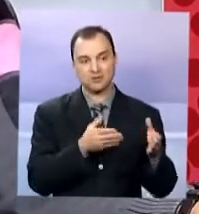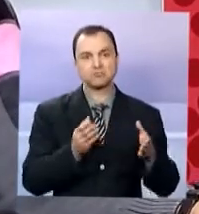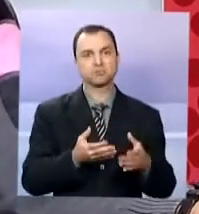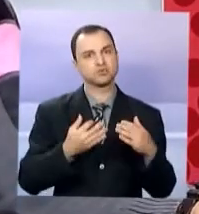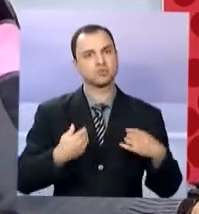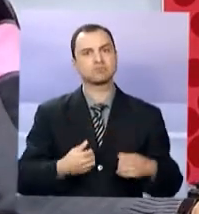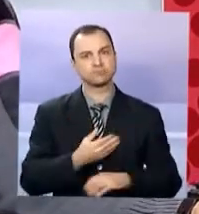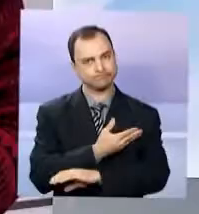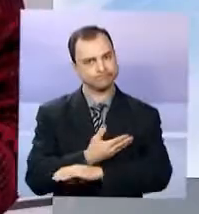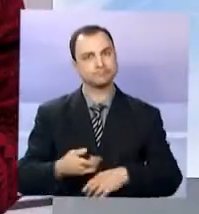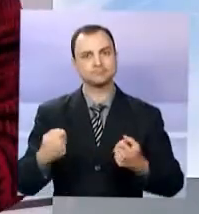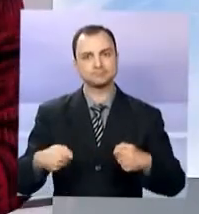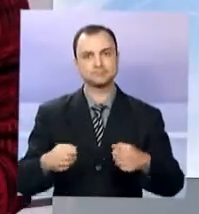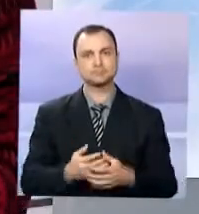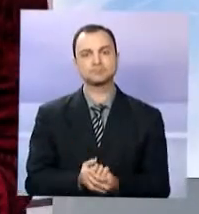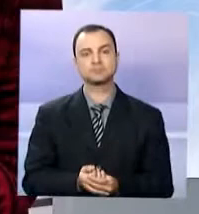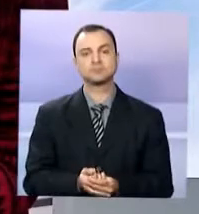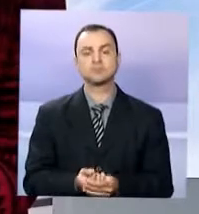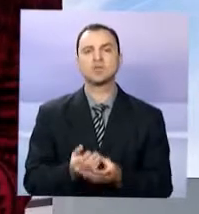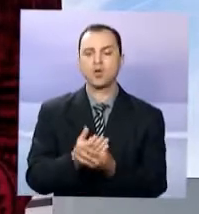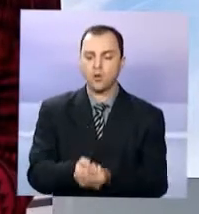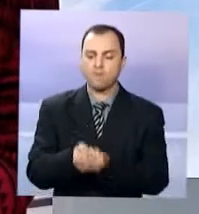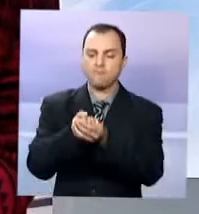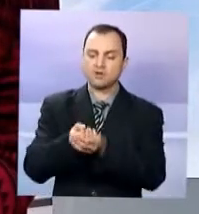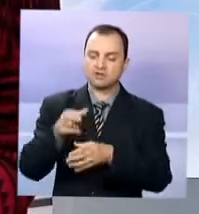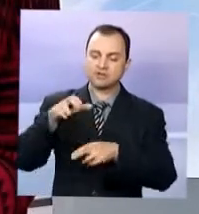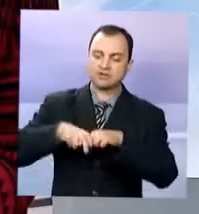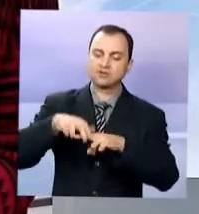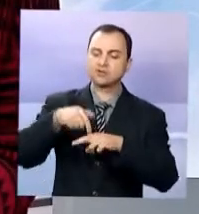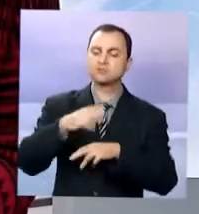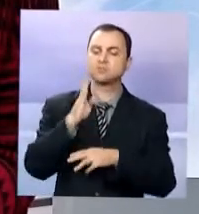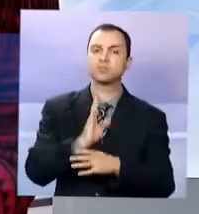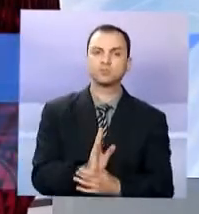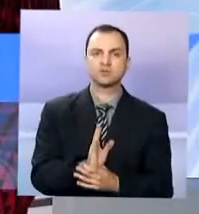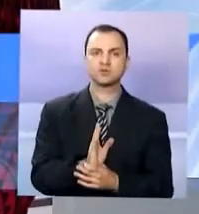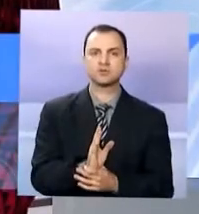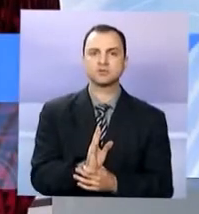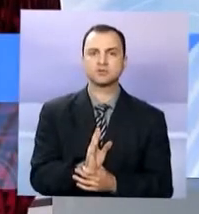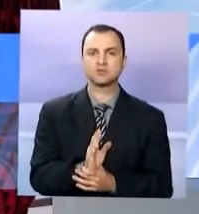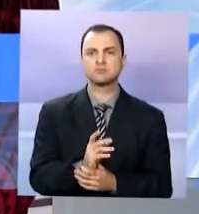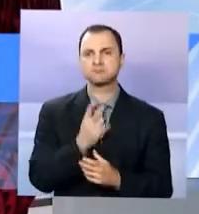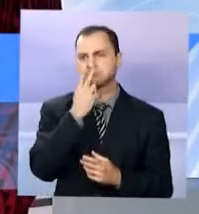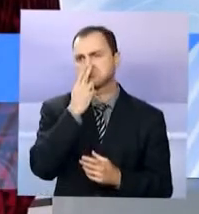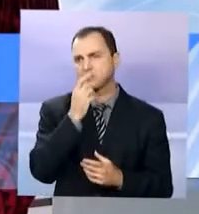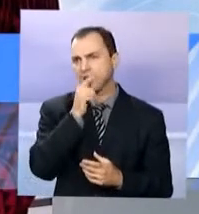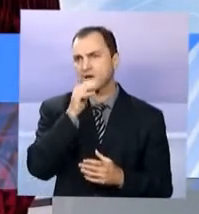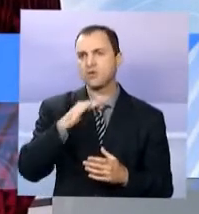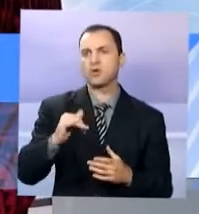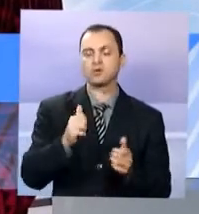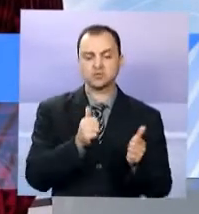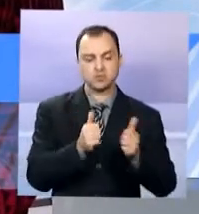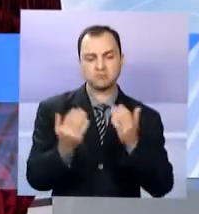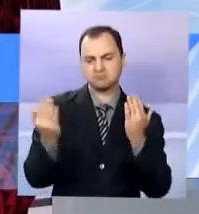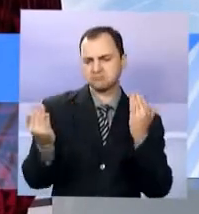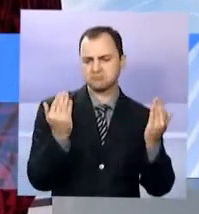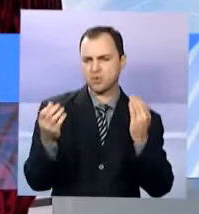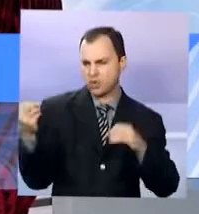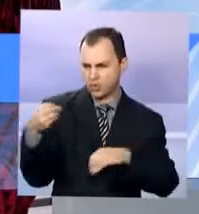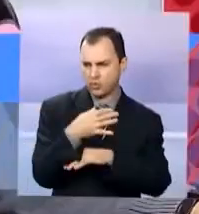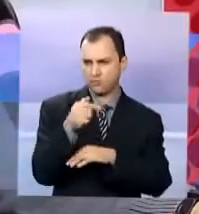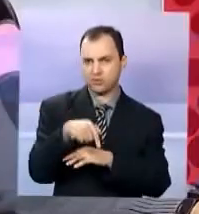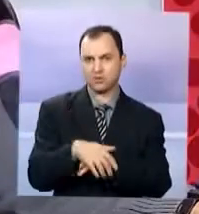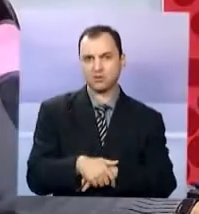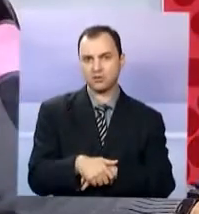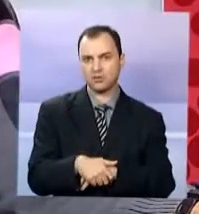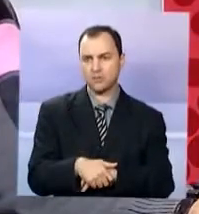coisa seja levado a sério né Oi e o vôlei sentado aqui no Brasil é a em comparação com a natação atletismo ele ainda é muito novo